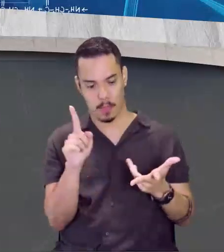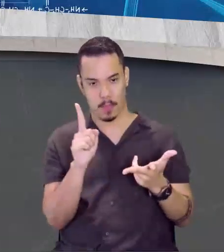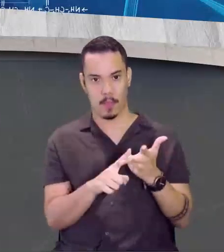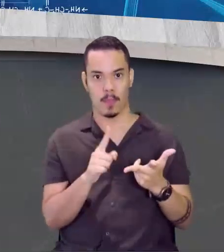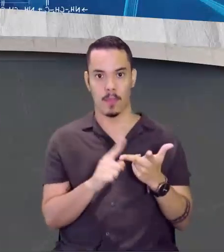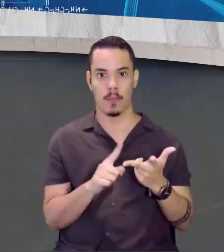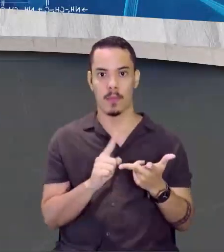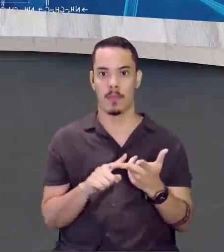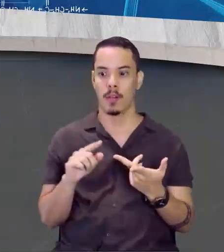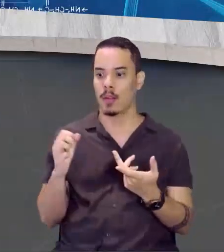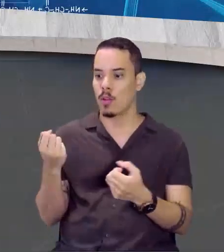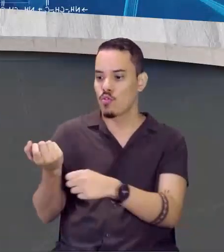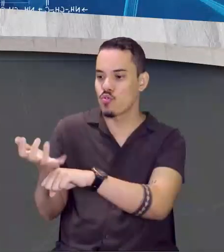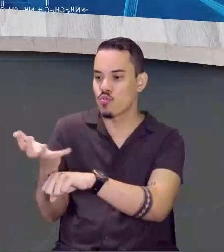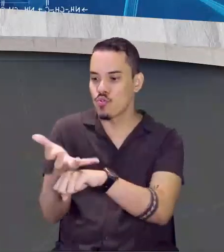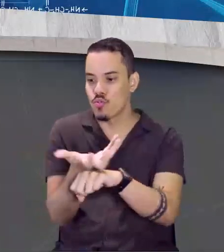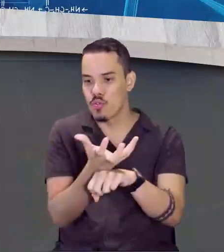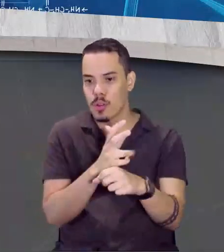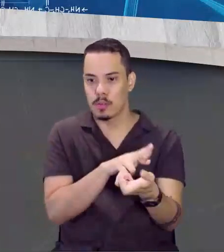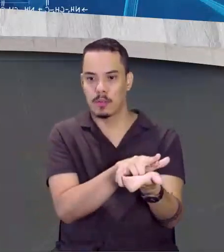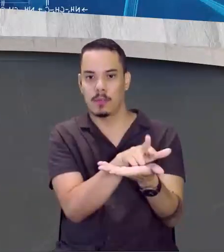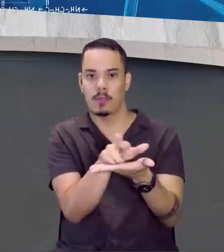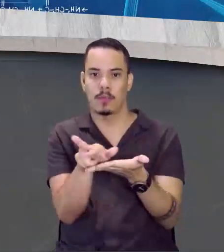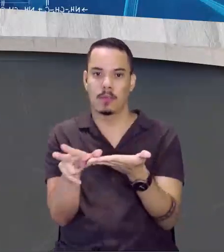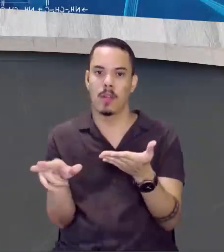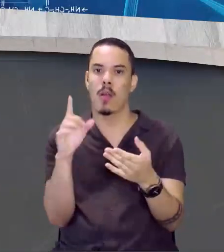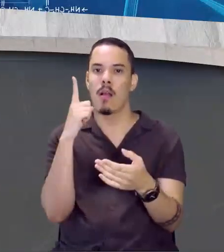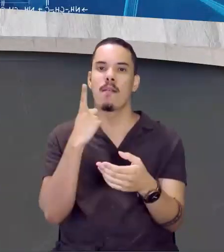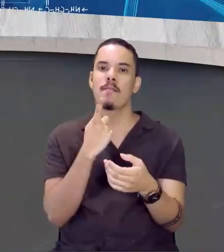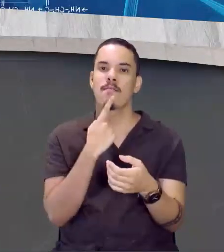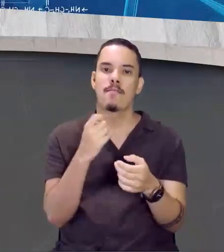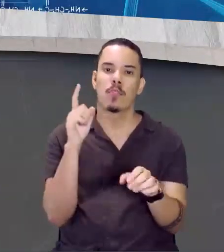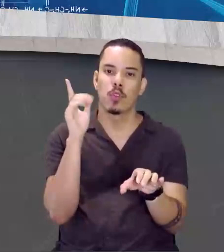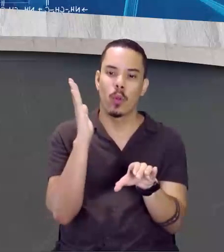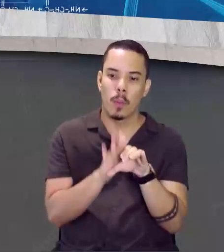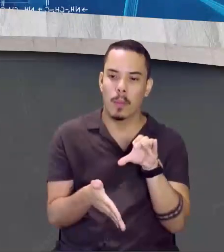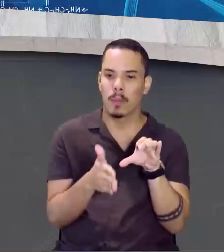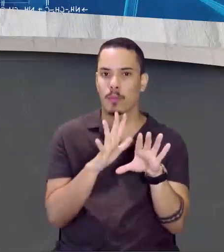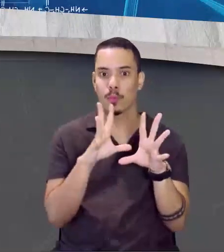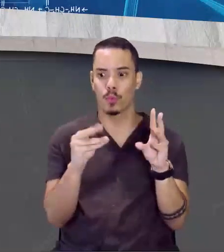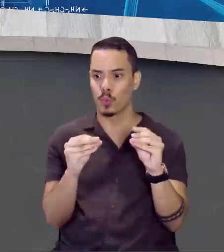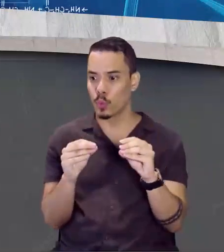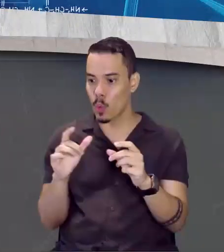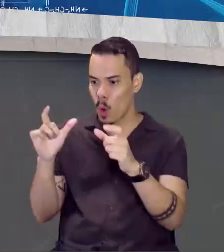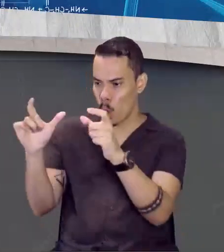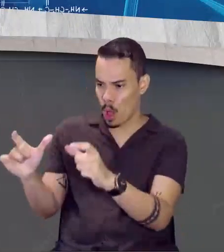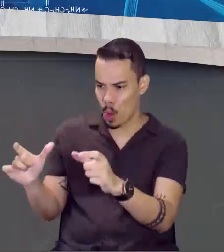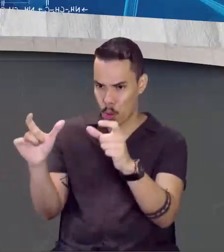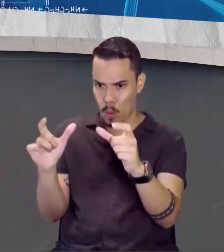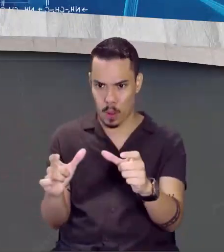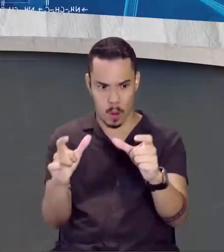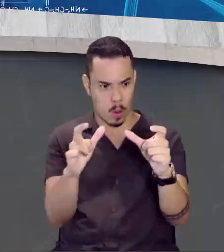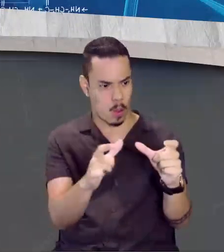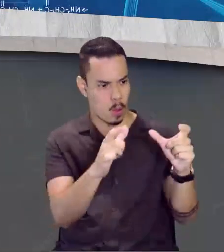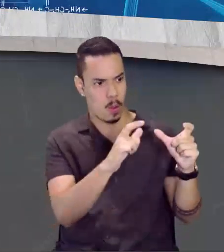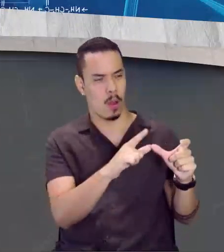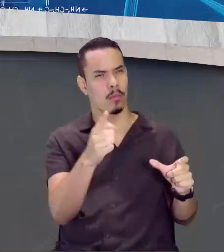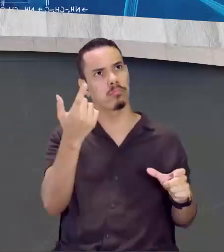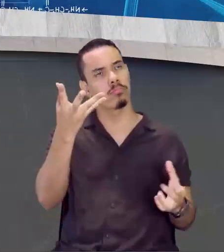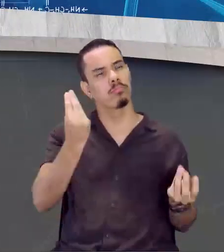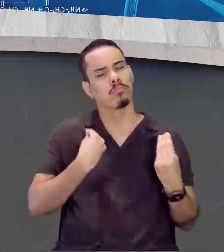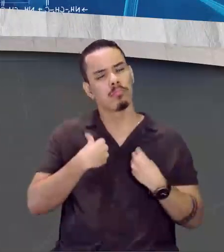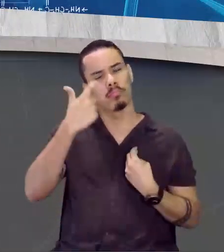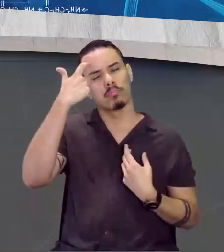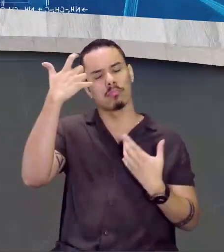hortifruti granjeiros, o laticínio. Entre no supermercado e localize. Então você começa a